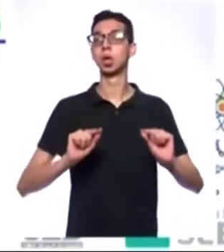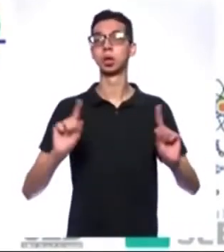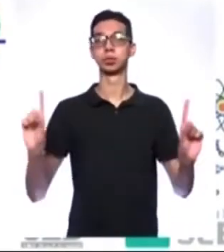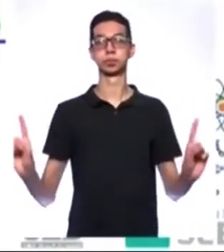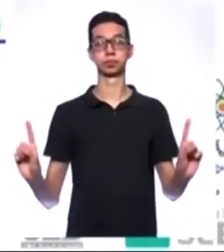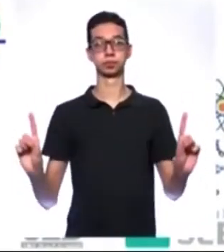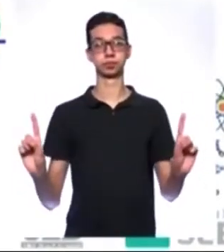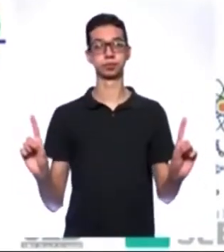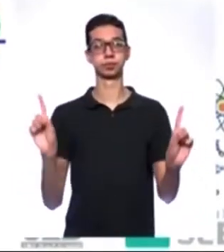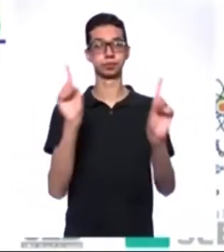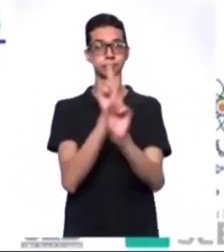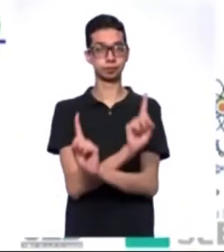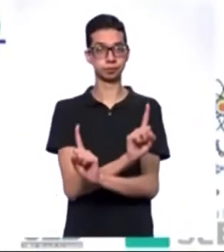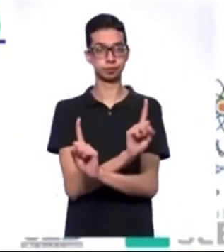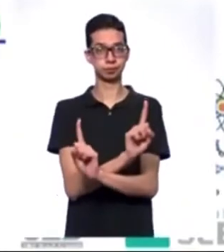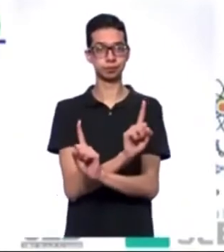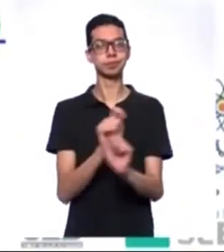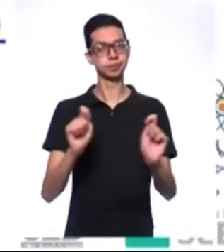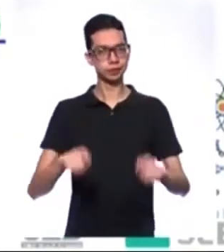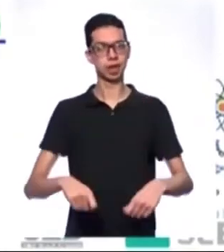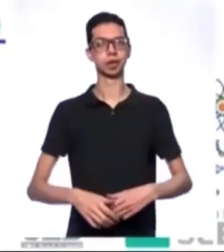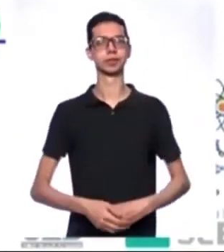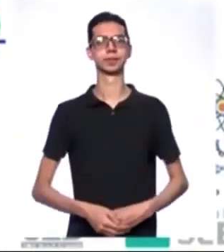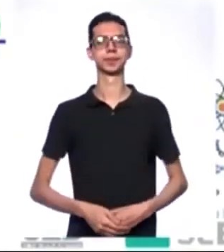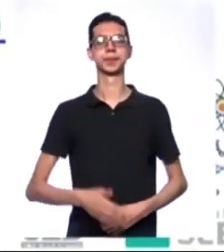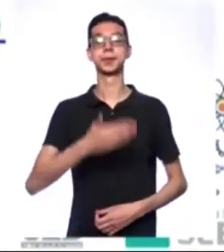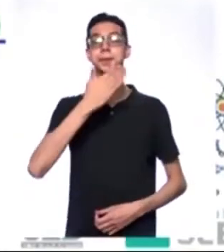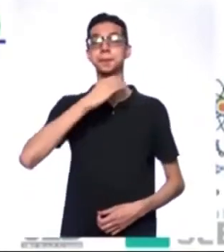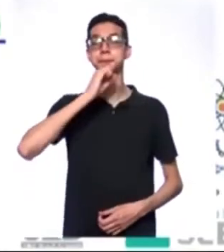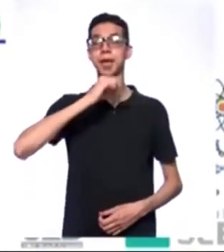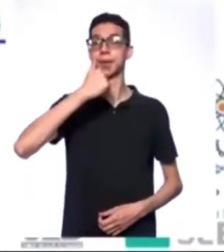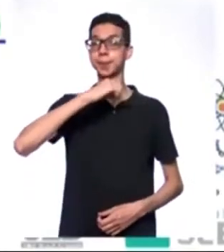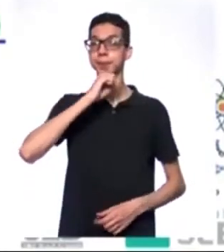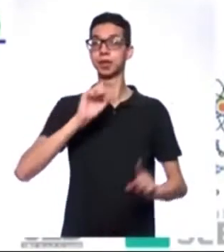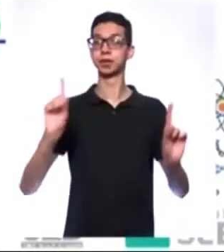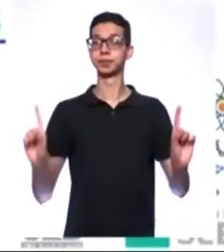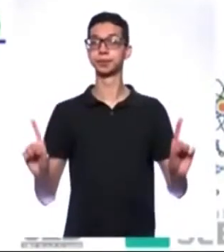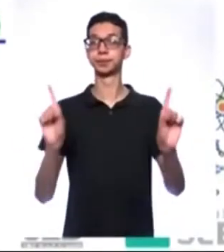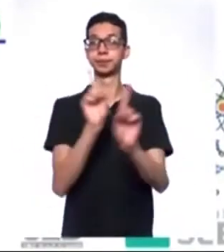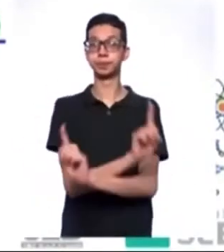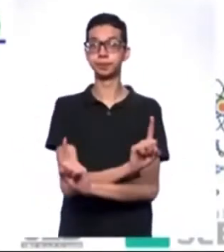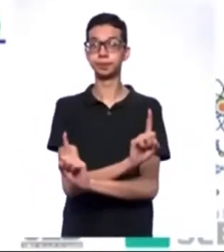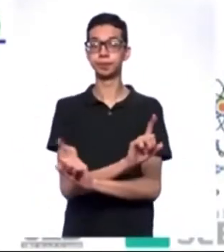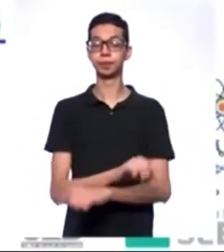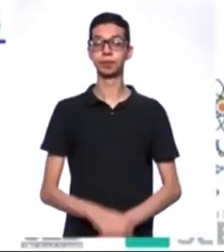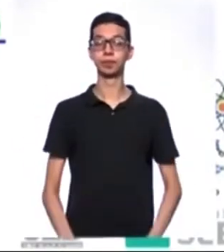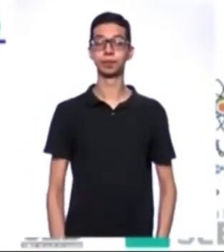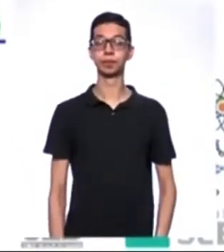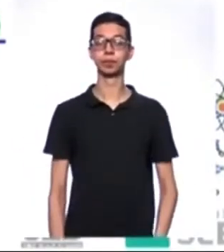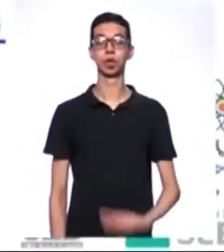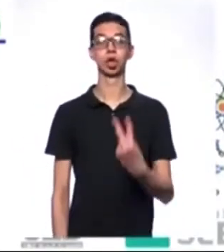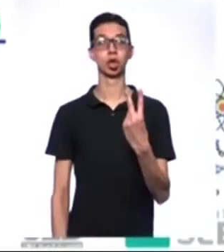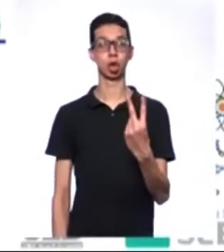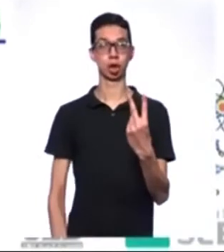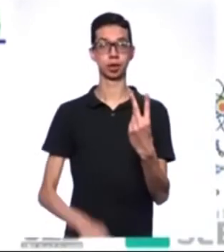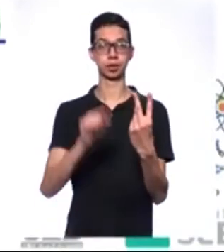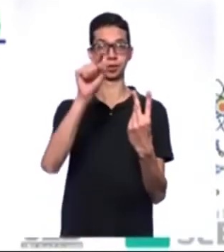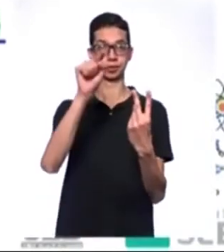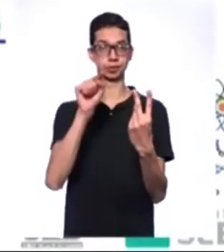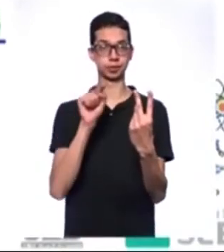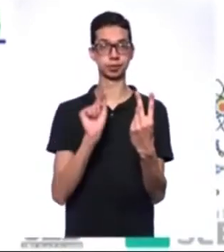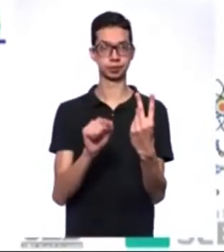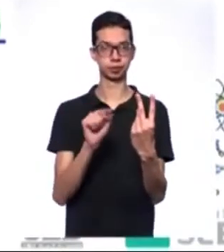lugar Oi e a troca do pai e da mãe de lugar gera 2 fatorial trocas